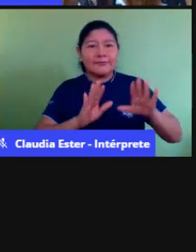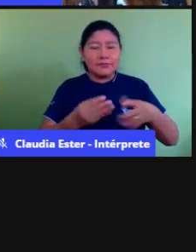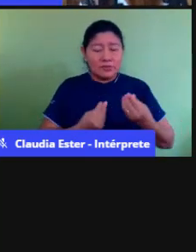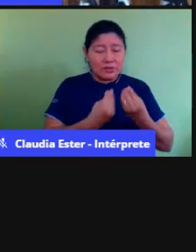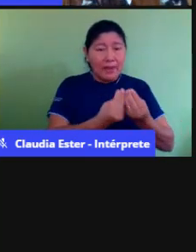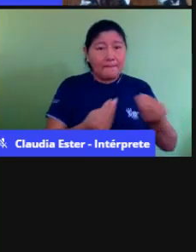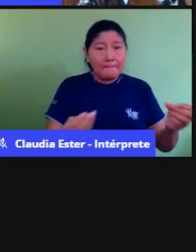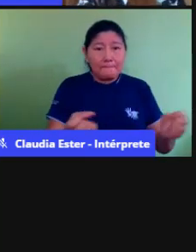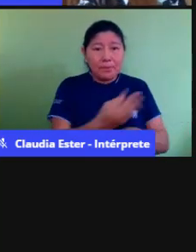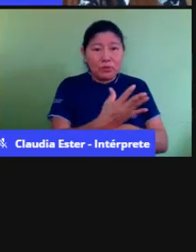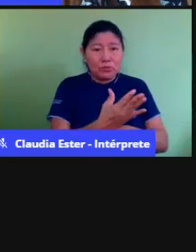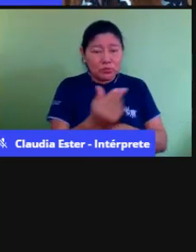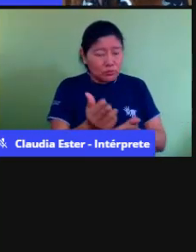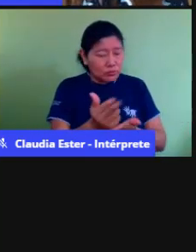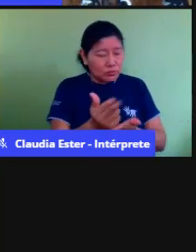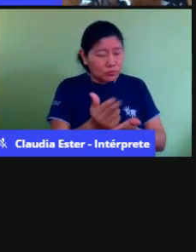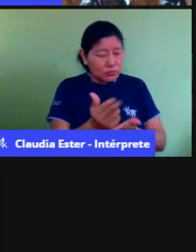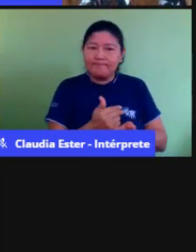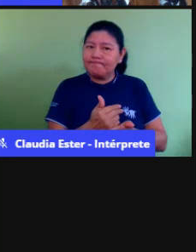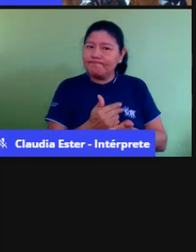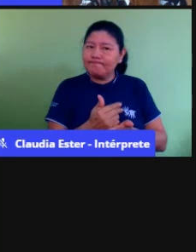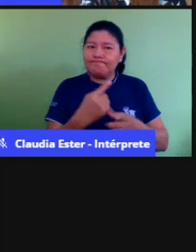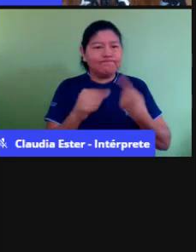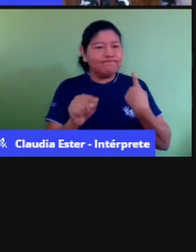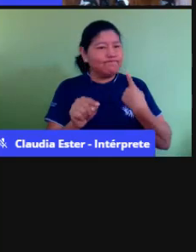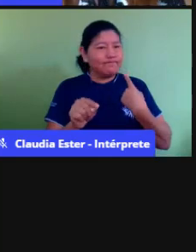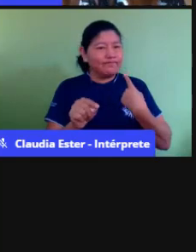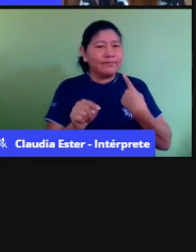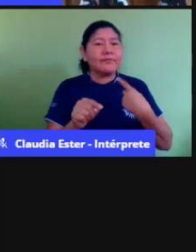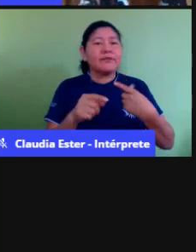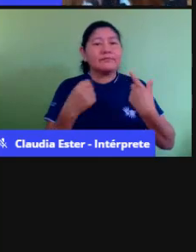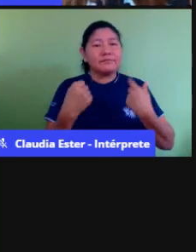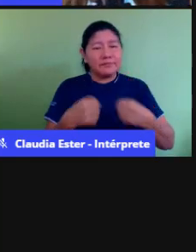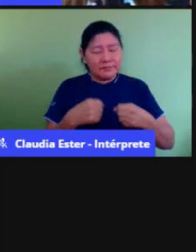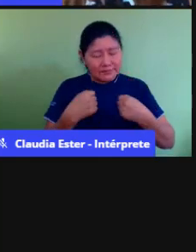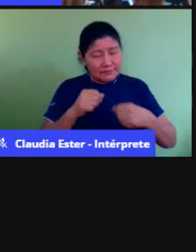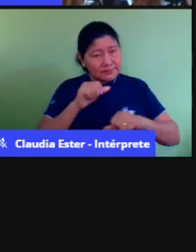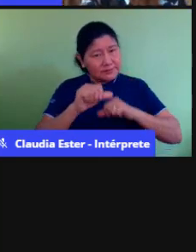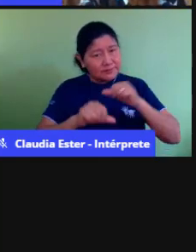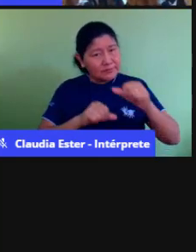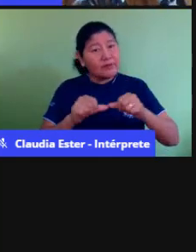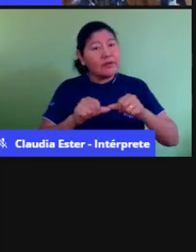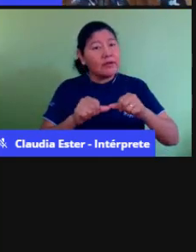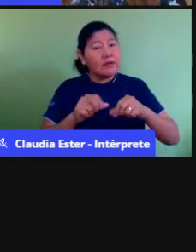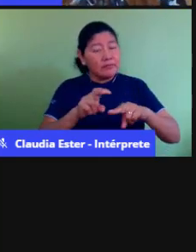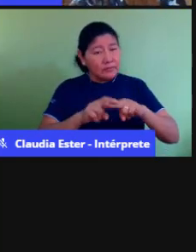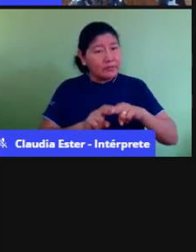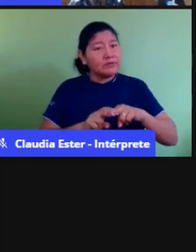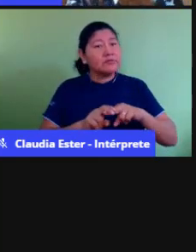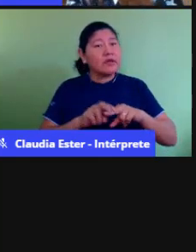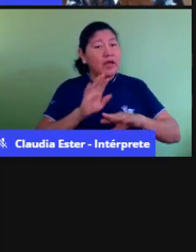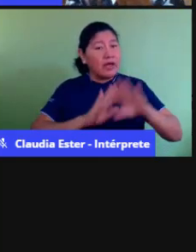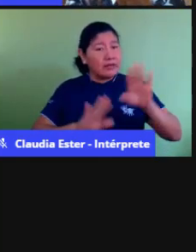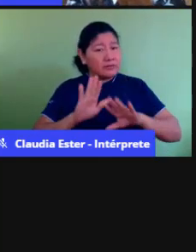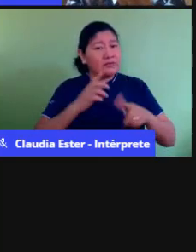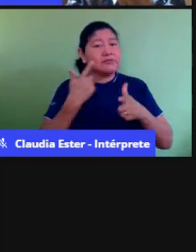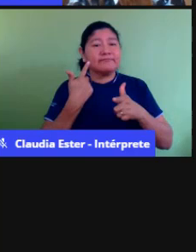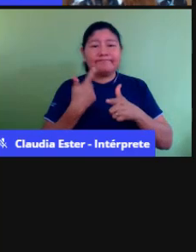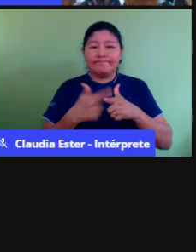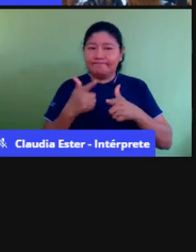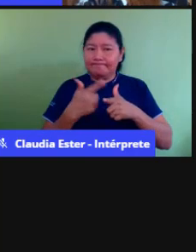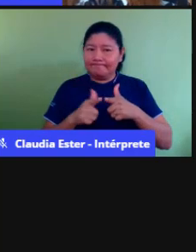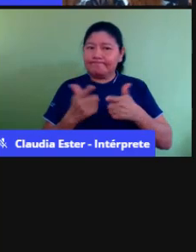desenvolvimento e essa criatividade nas nossas crianças. Então, esse seria um problema. ok? Pode passar o